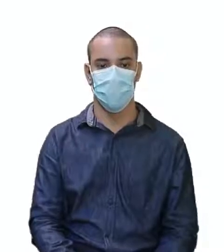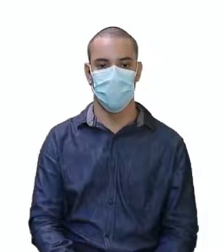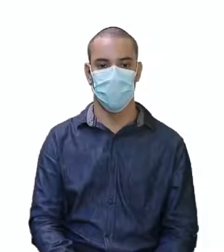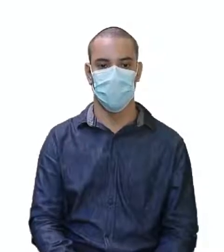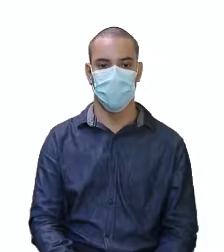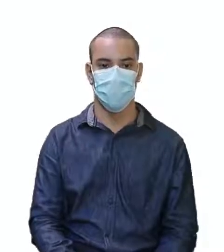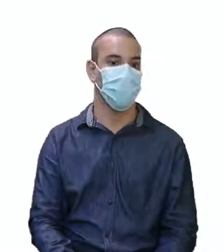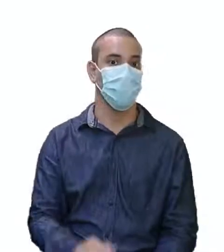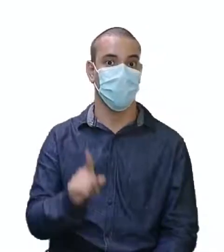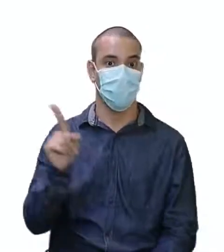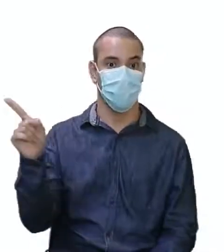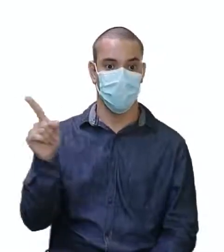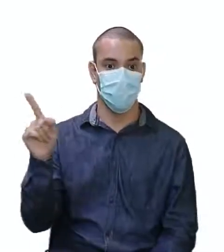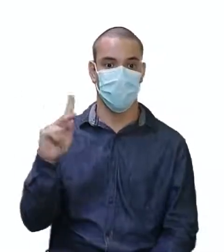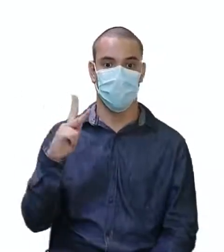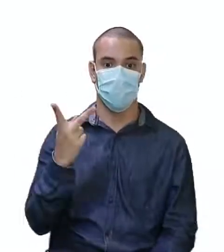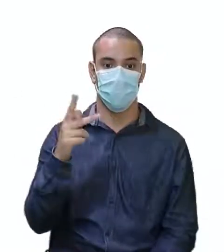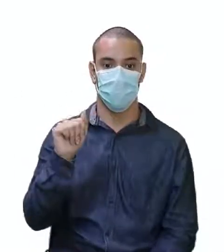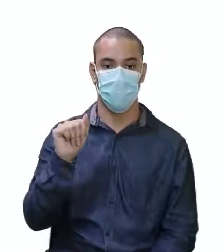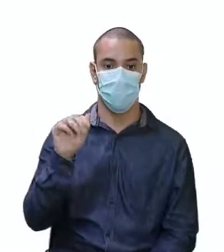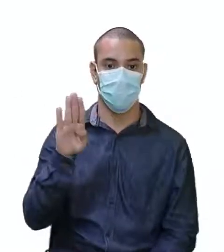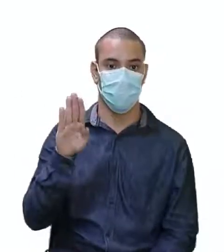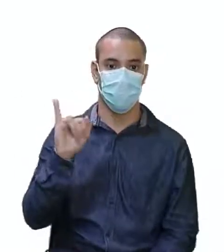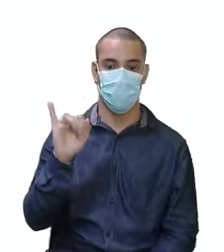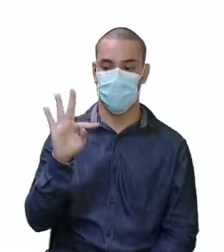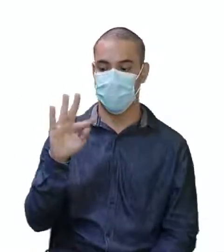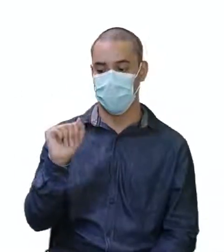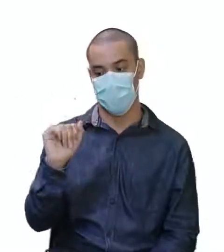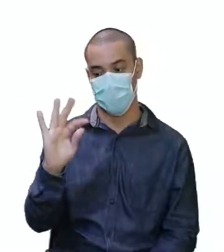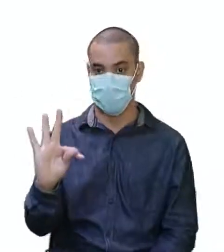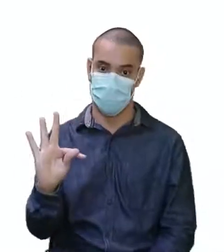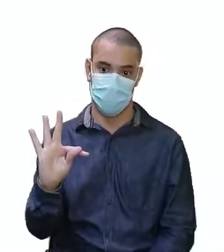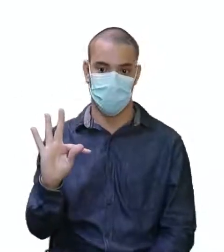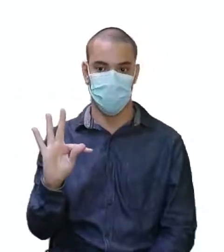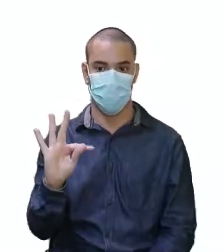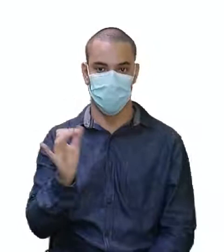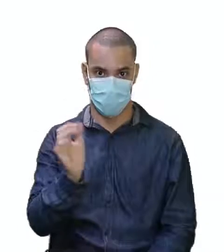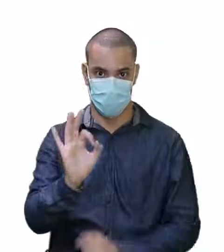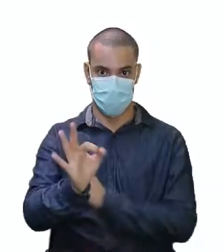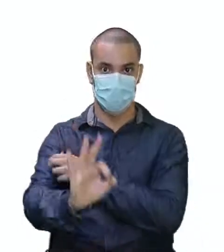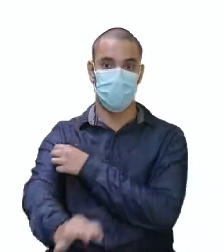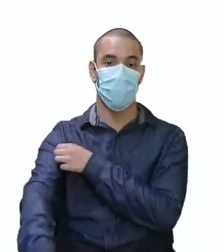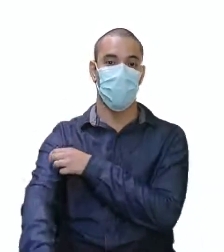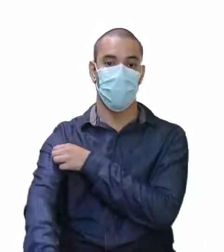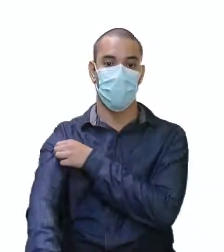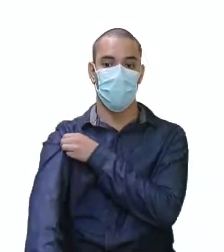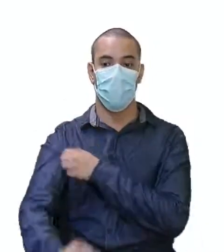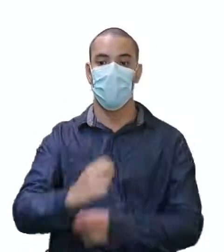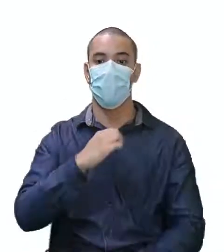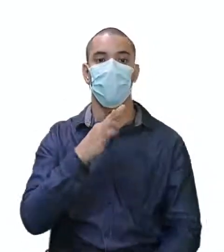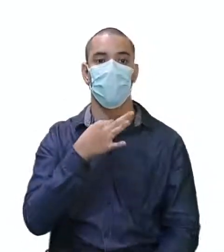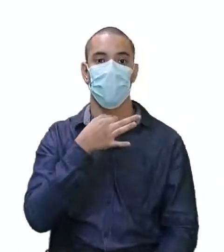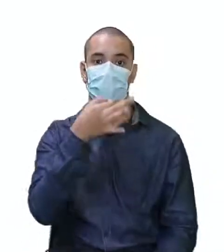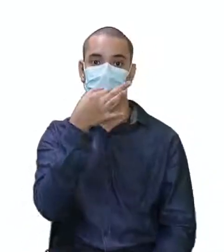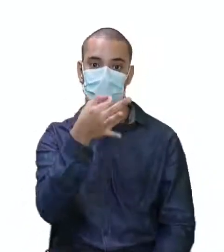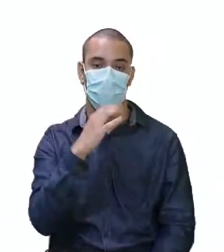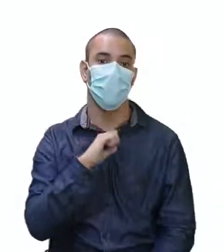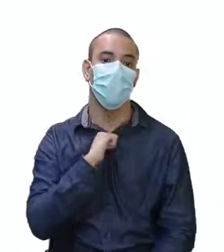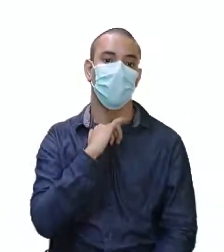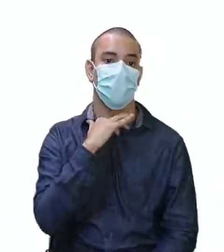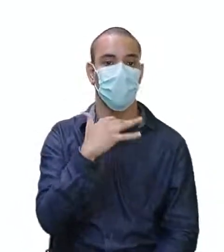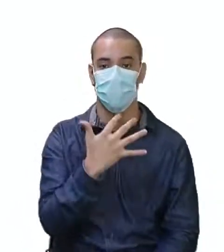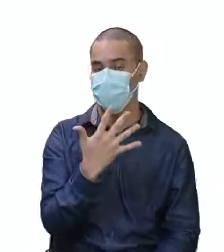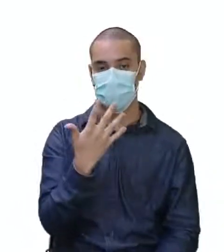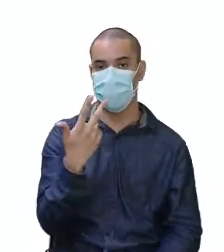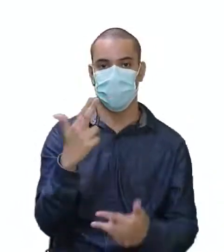o hábitat, ou habitat, tá bom? Não interessa como você fale, mas o